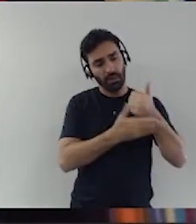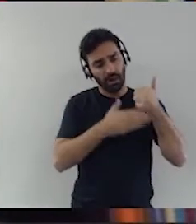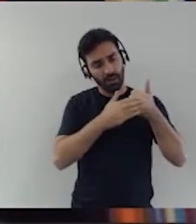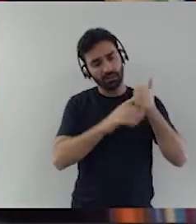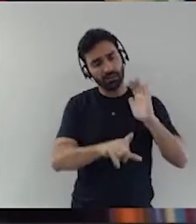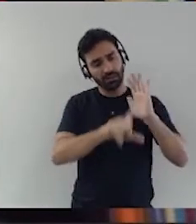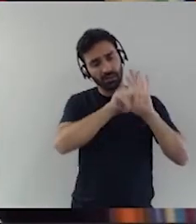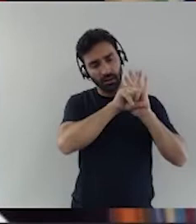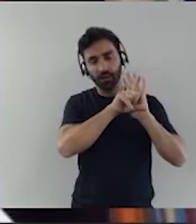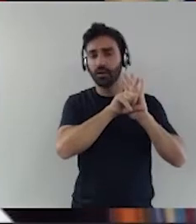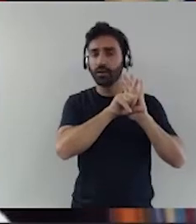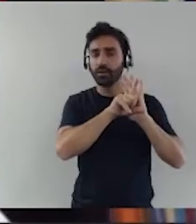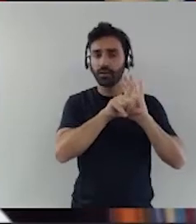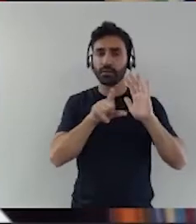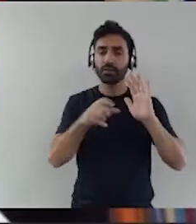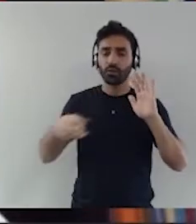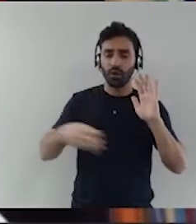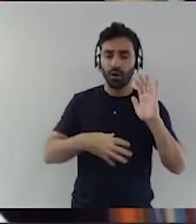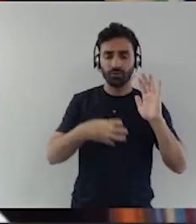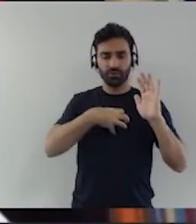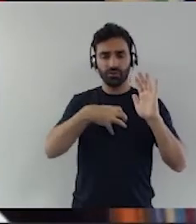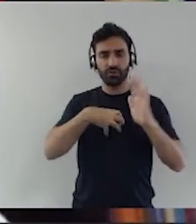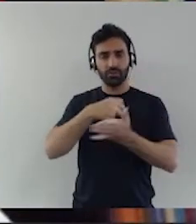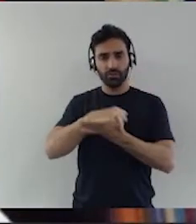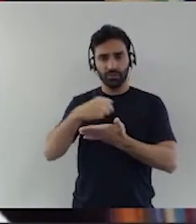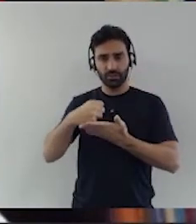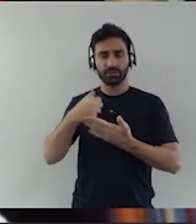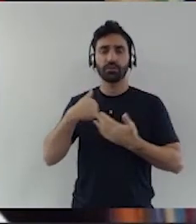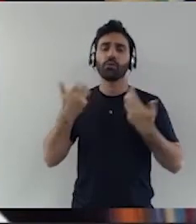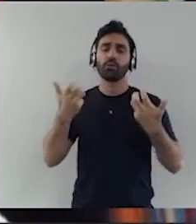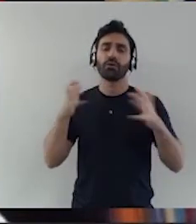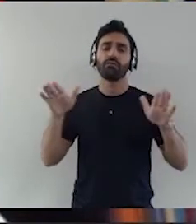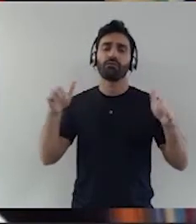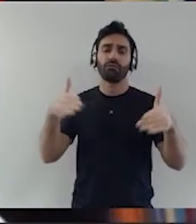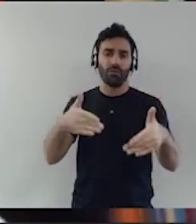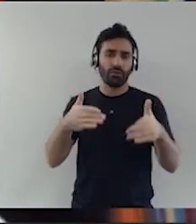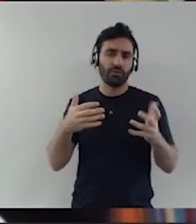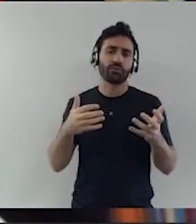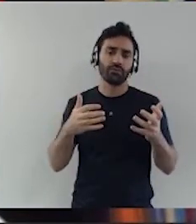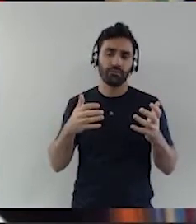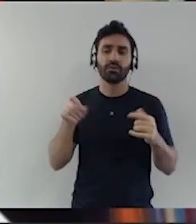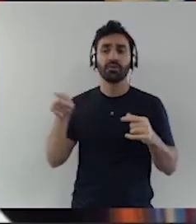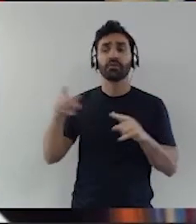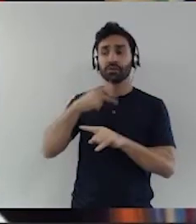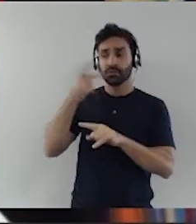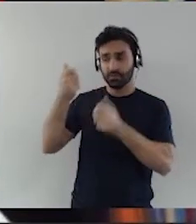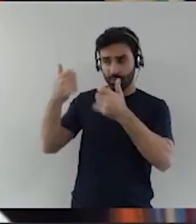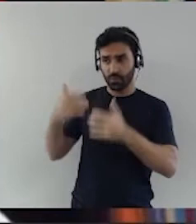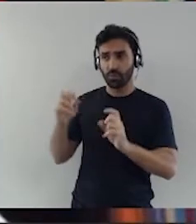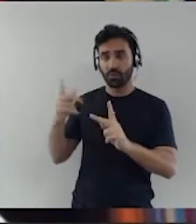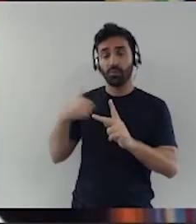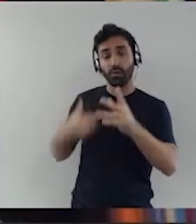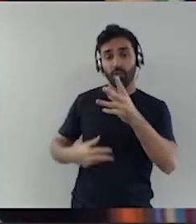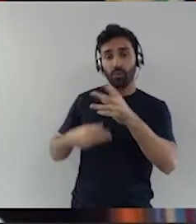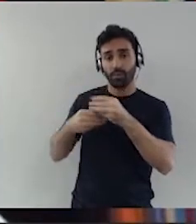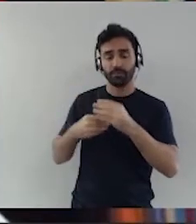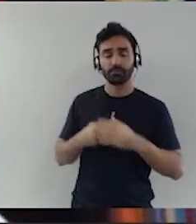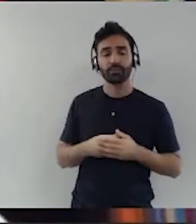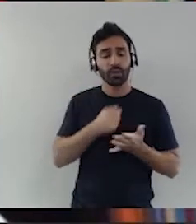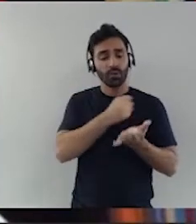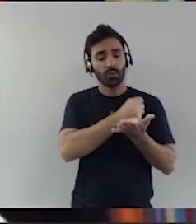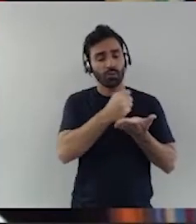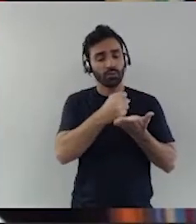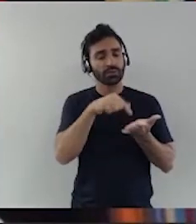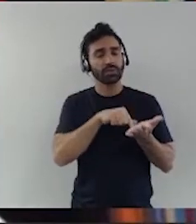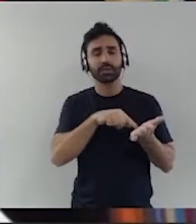de contratação, eu trago um enfoque um pouco diferente, complementar ao que foi dito, quer dizer, pensar o contrato como um